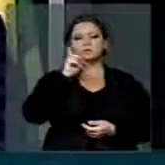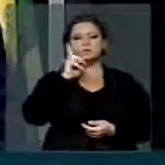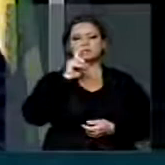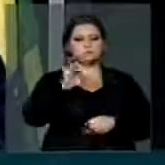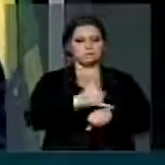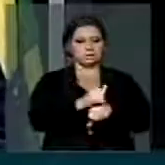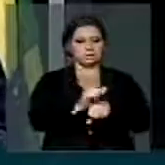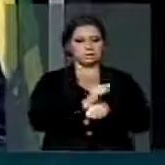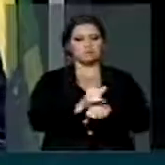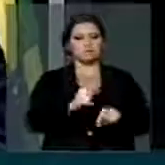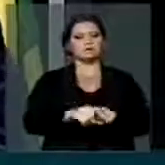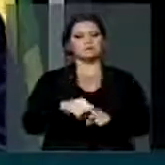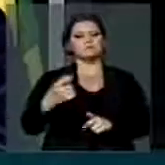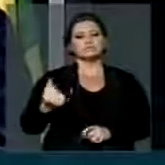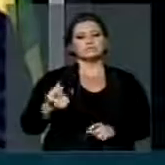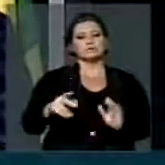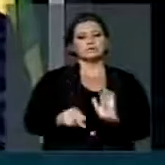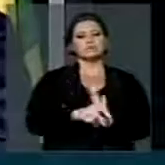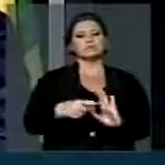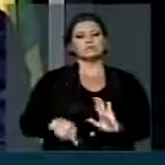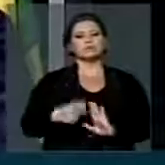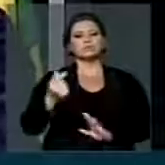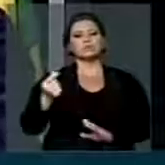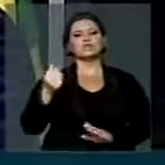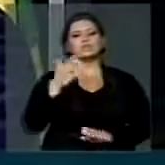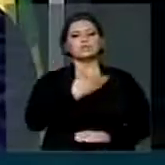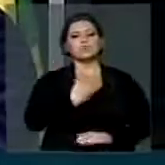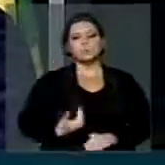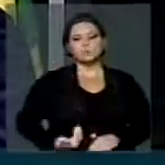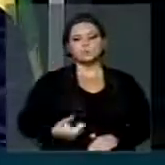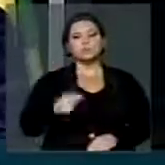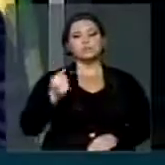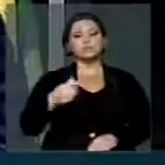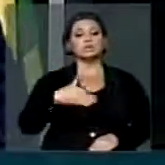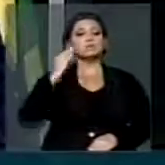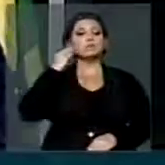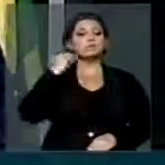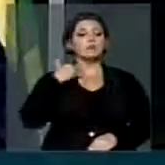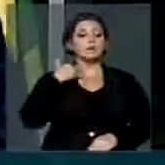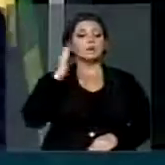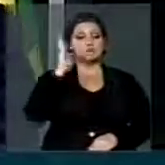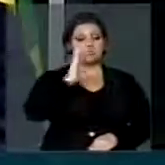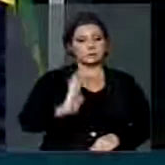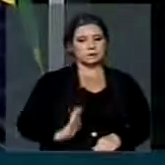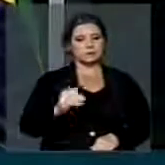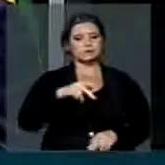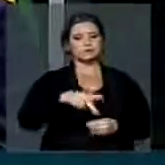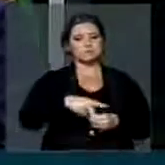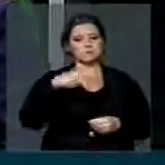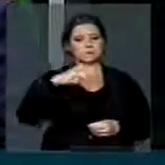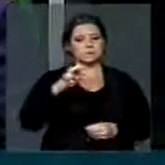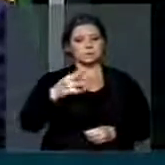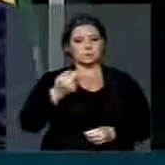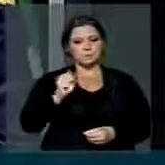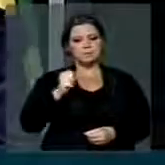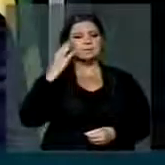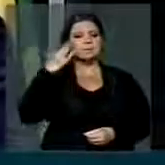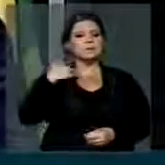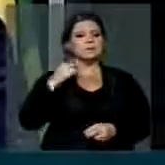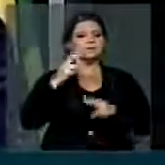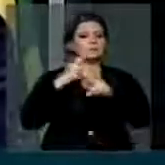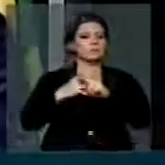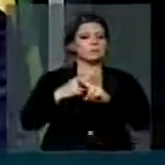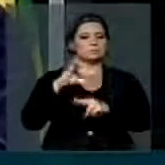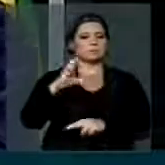tem o patrocínio do Banco do Brasil, da Petrobras e da Caixa Econômica Federal, Sua